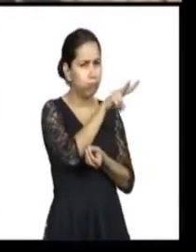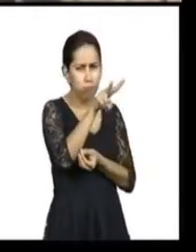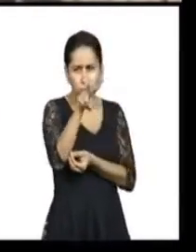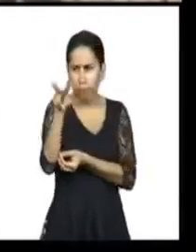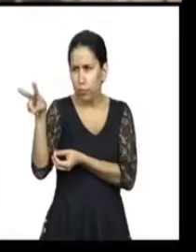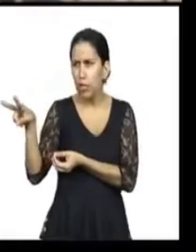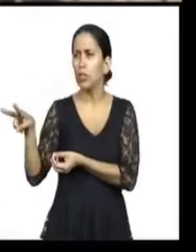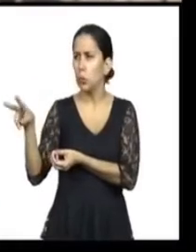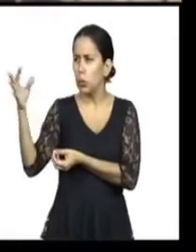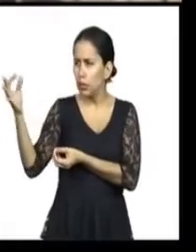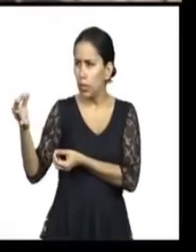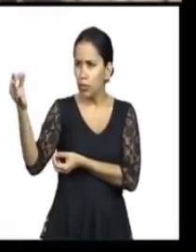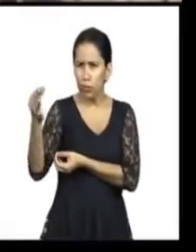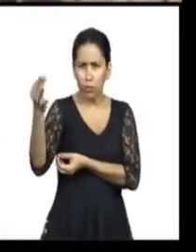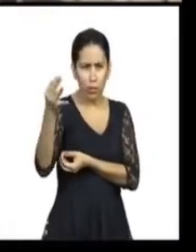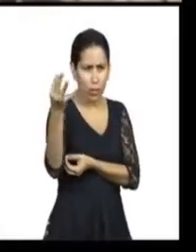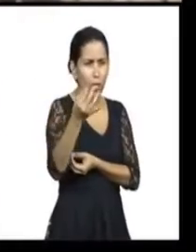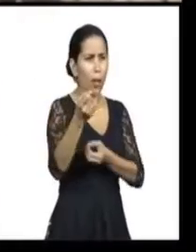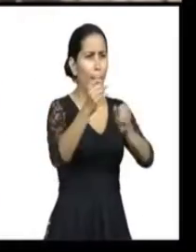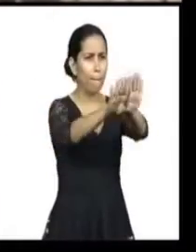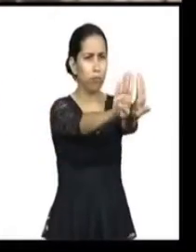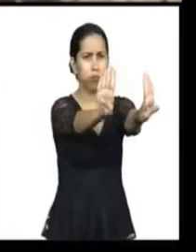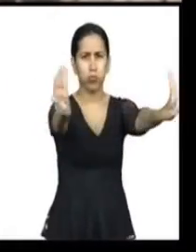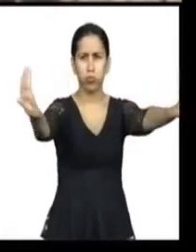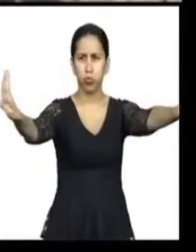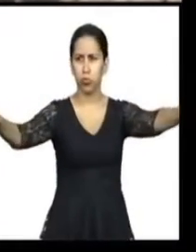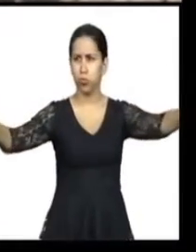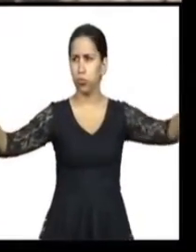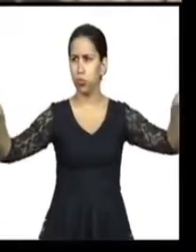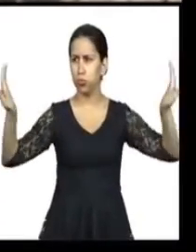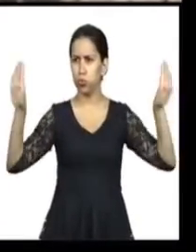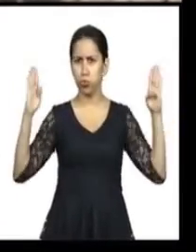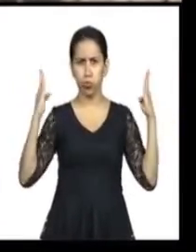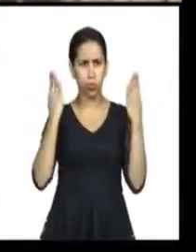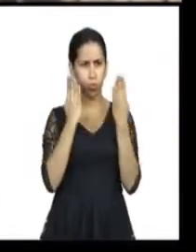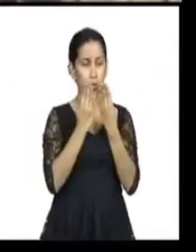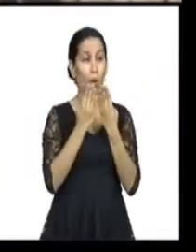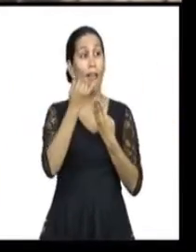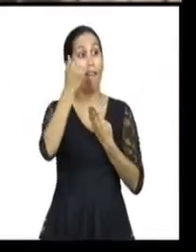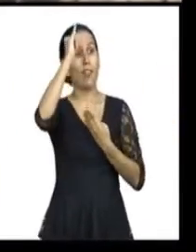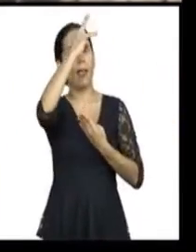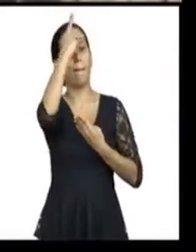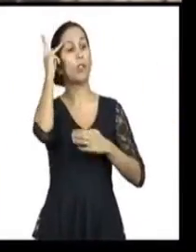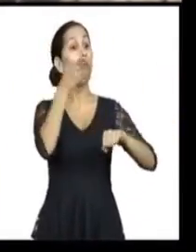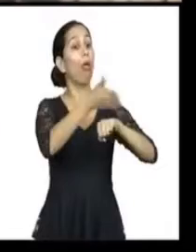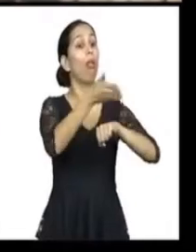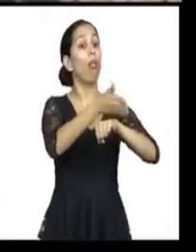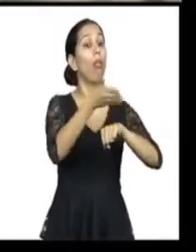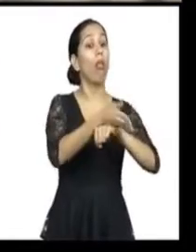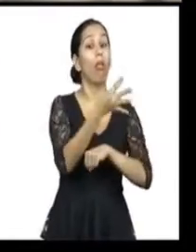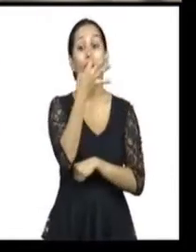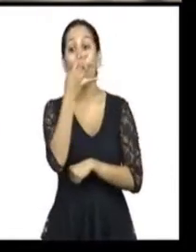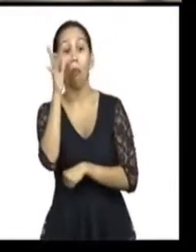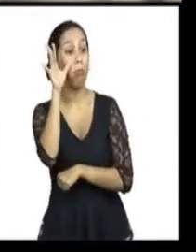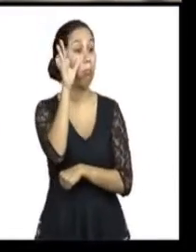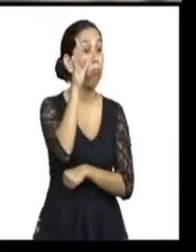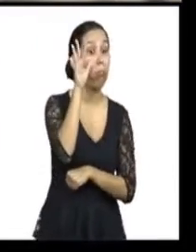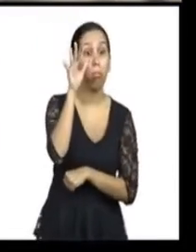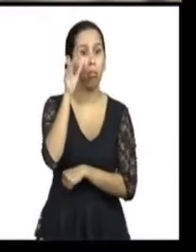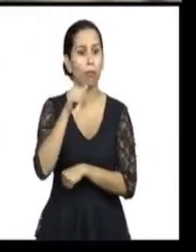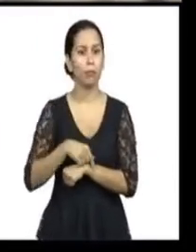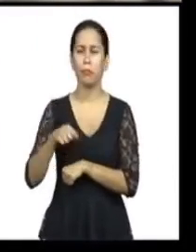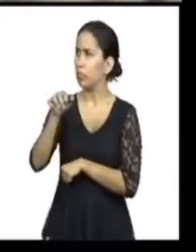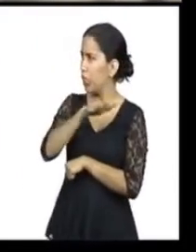estão devidamente cercados para impedir a entrada de pessoas estranhas à área de detonação. E nessa área,